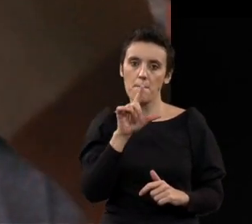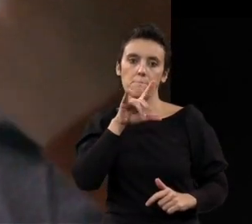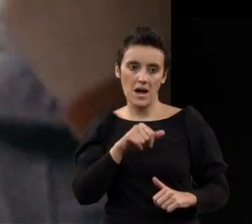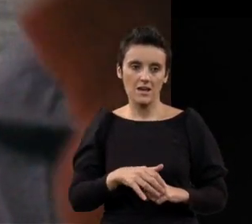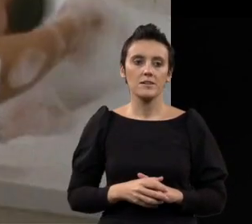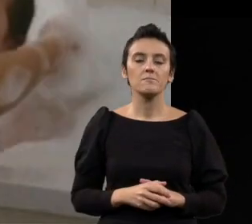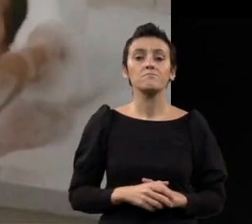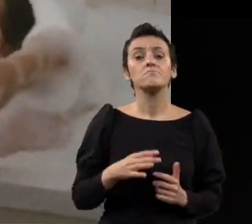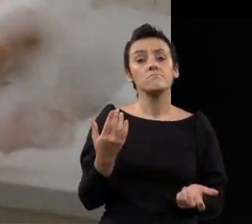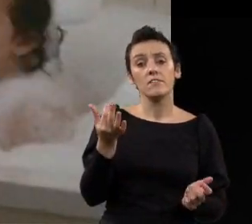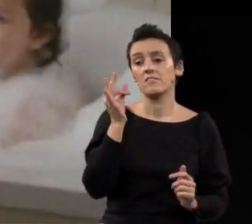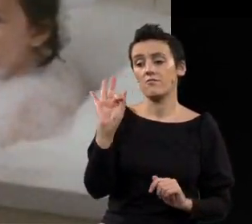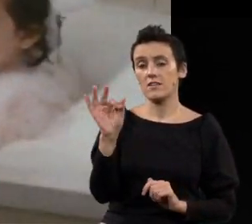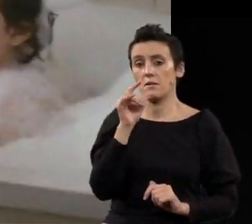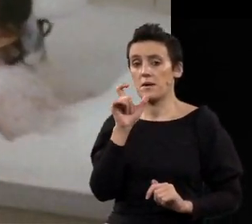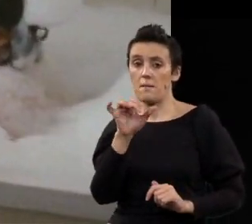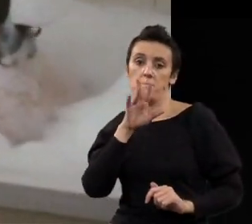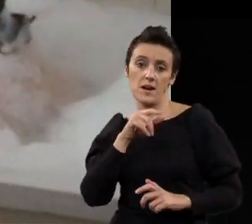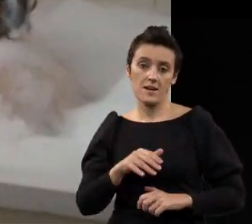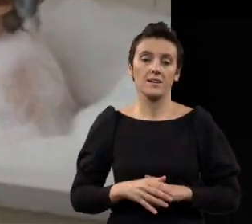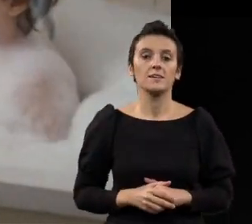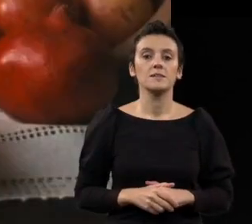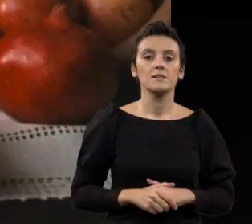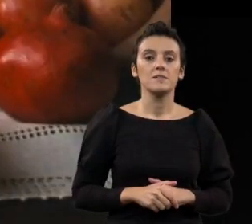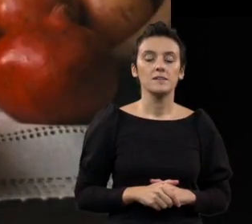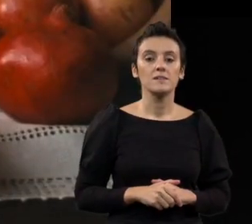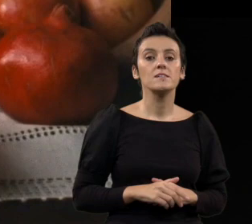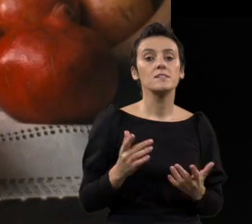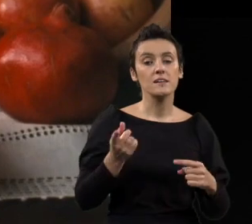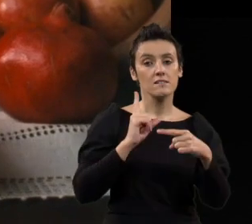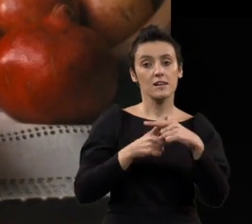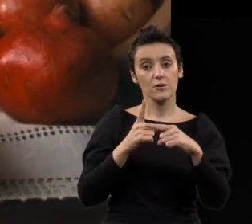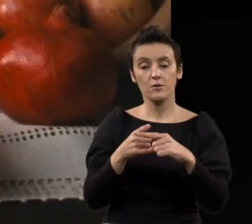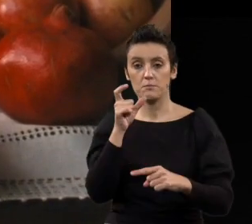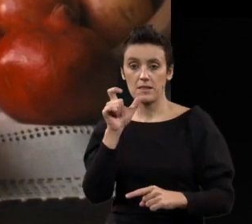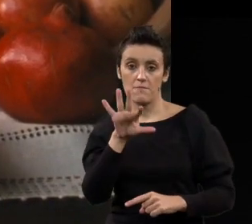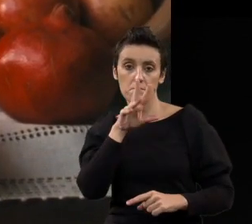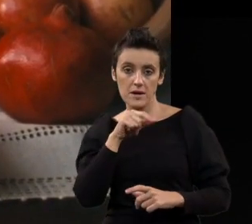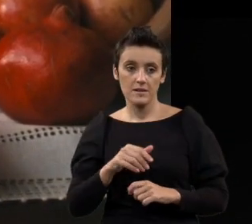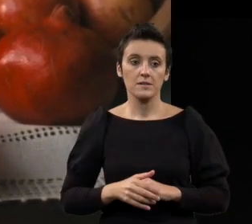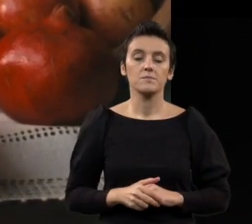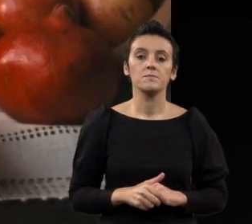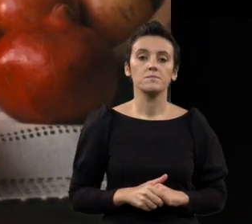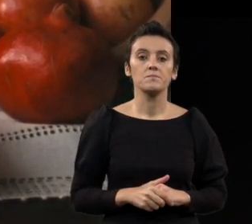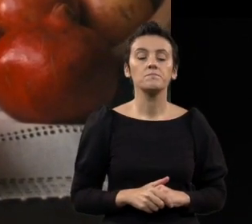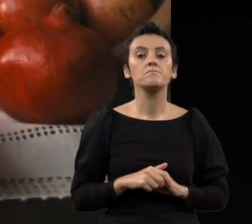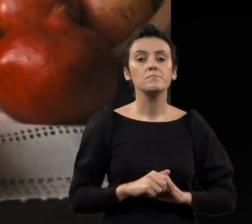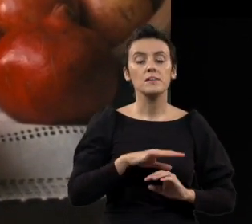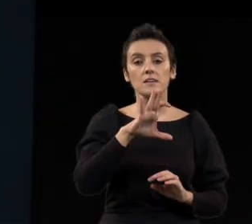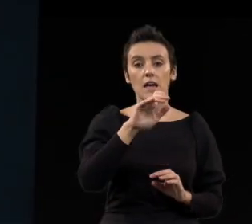francês, Mé, em grego, Mutera, em hebraico,